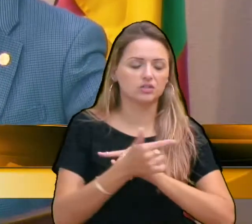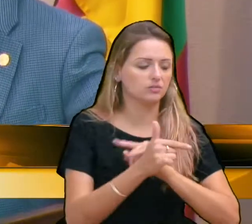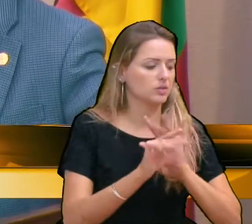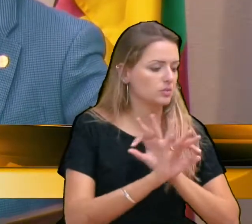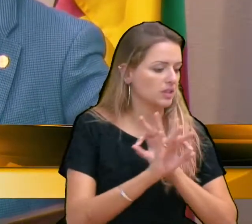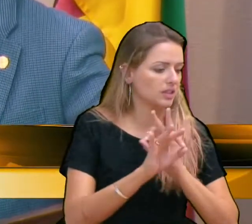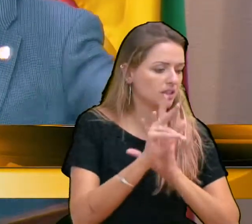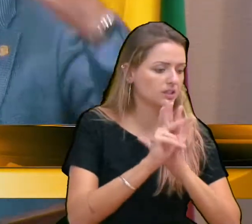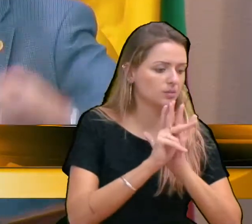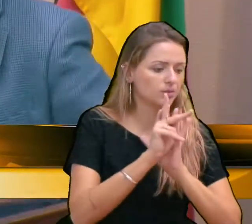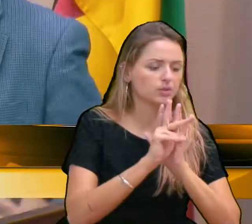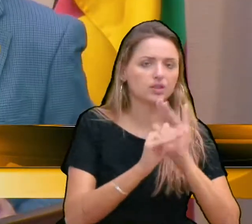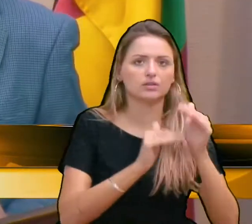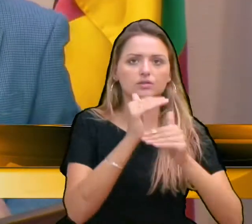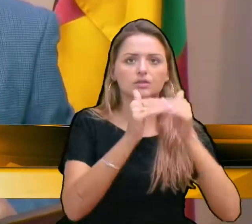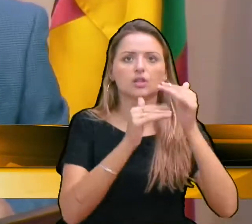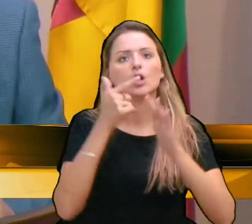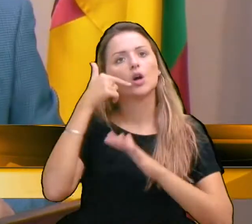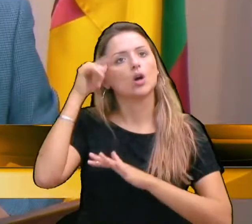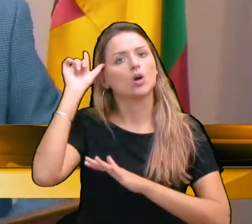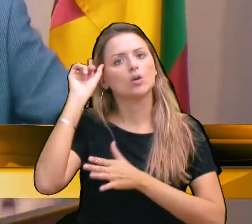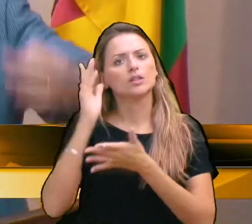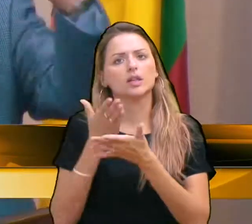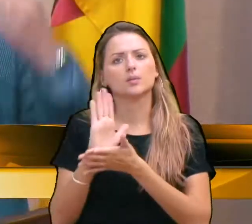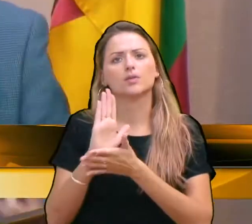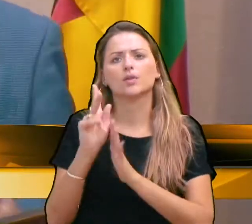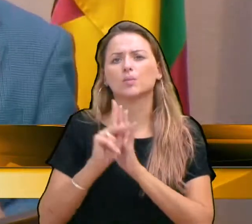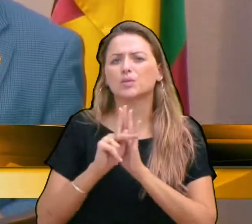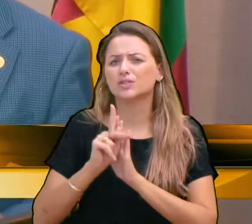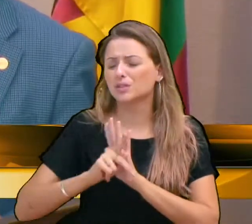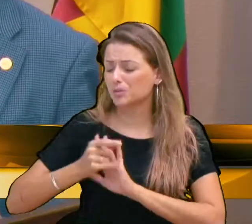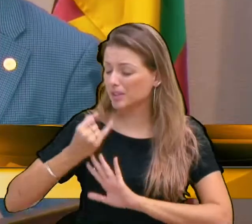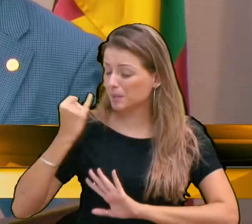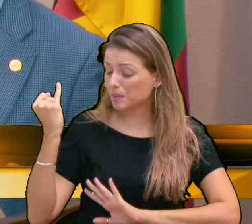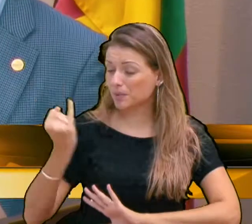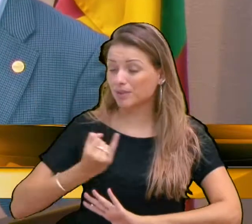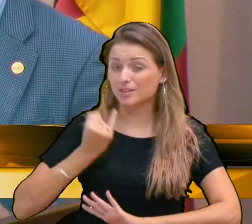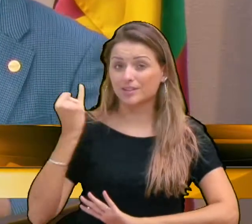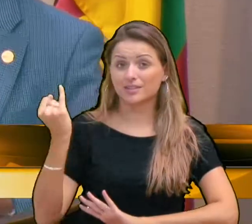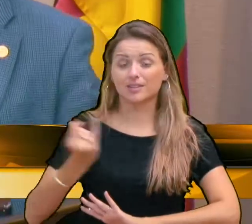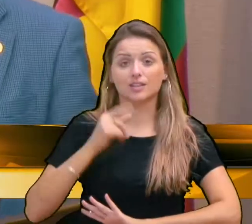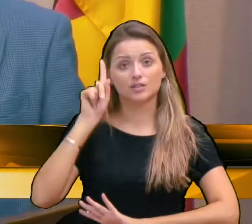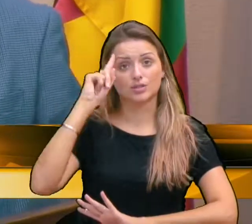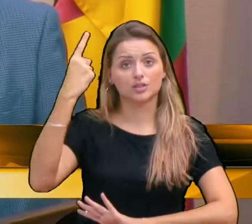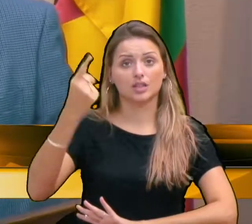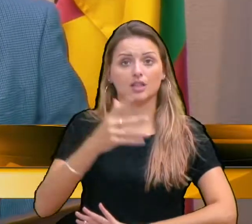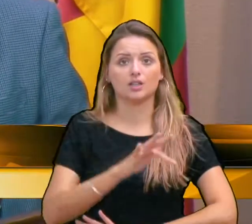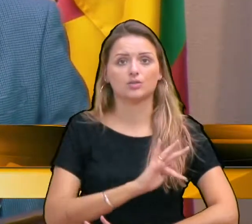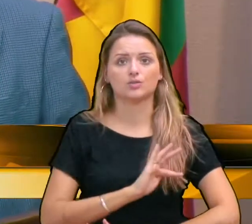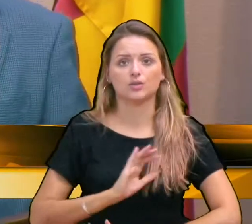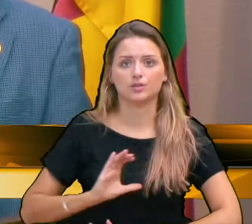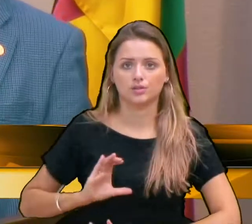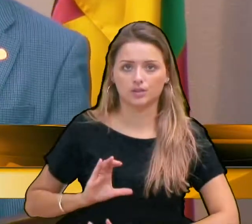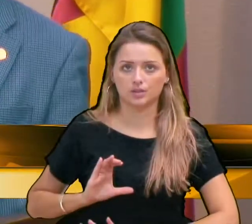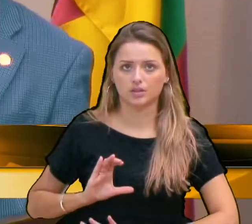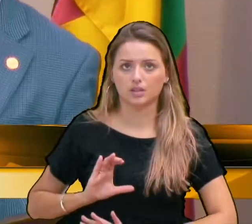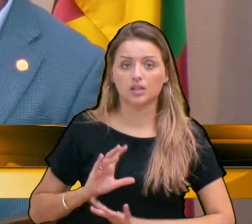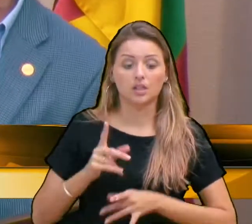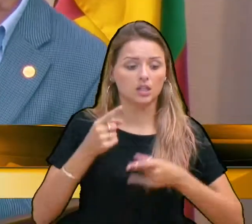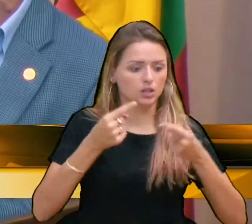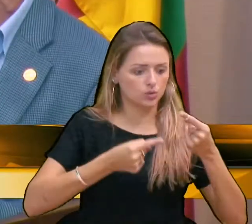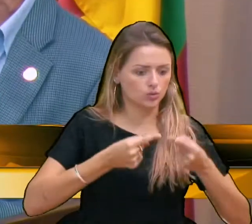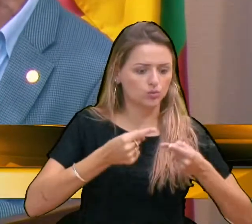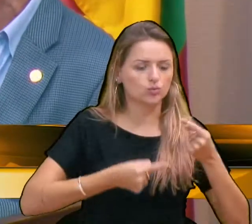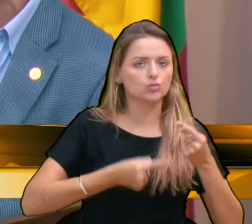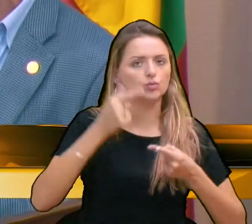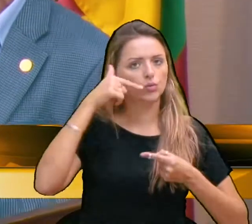de desenvolvimento. Ontem aprovamos aqui um projeto de extremíssima importância para o município de Caxias do Sul e que discutimos ontem